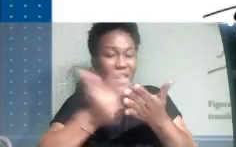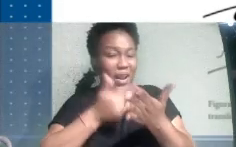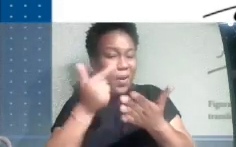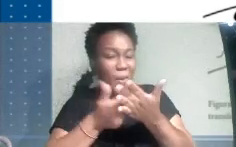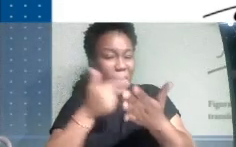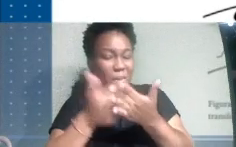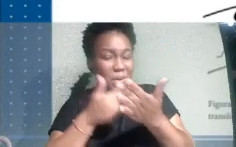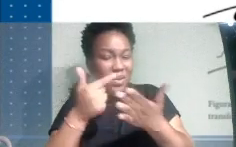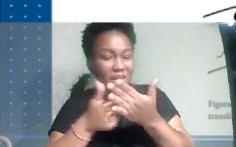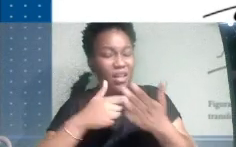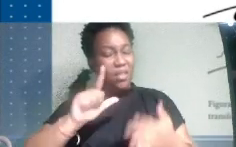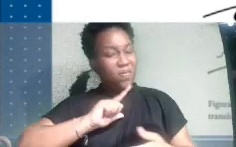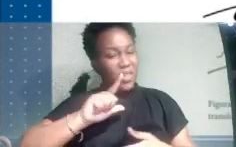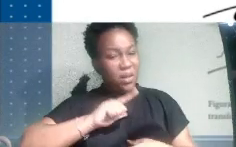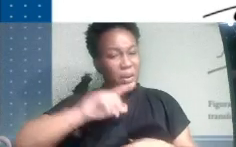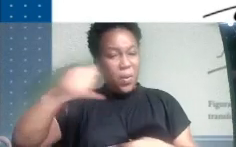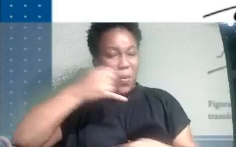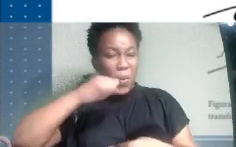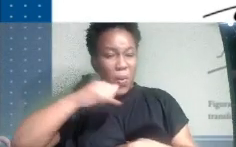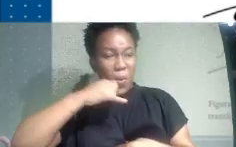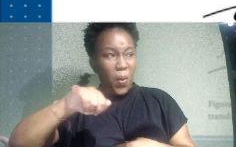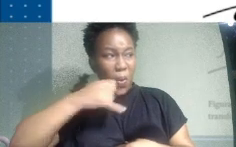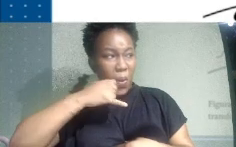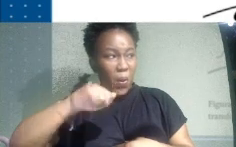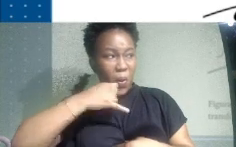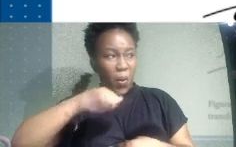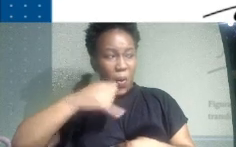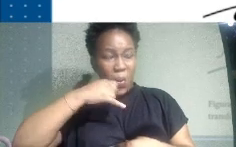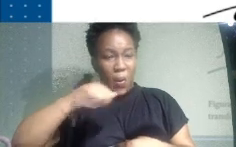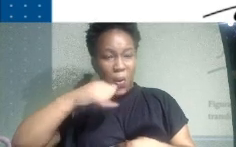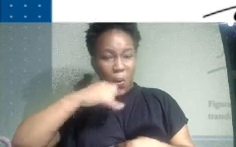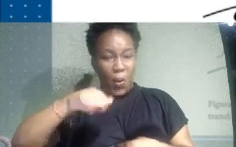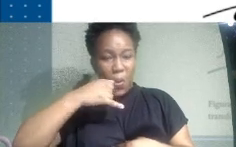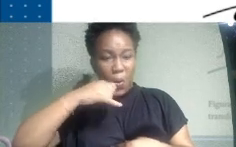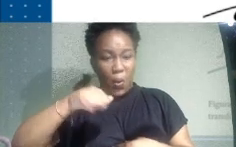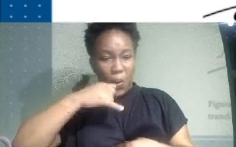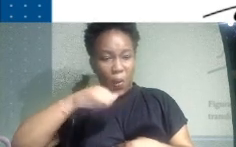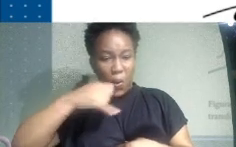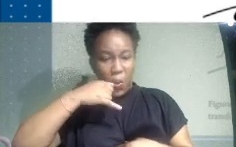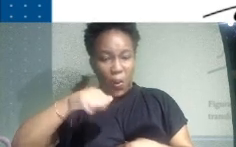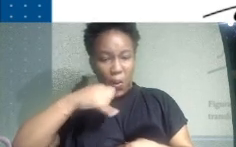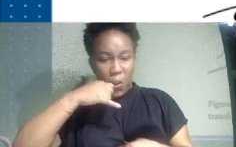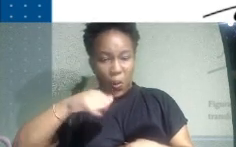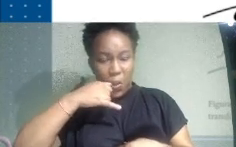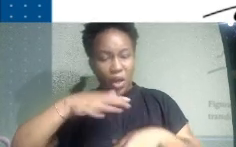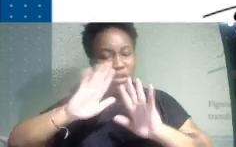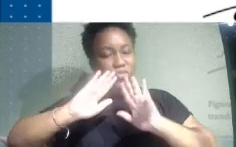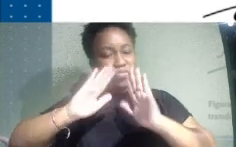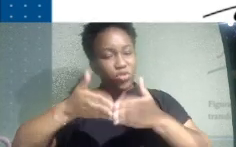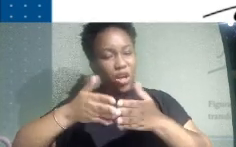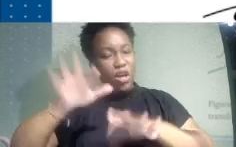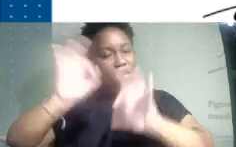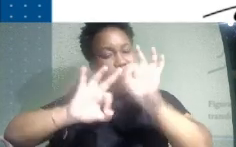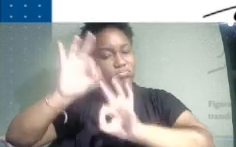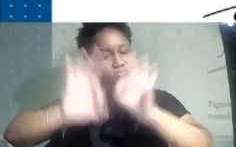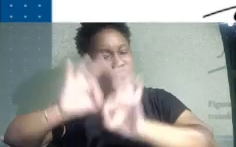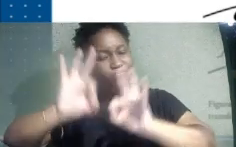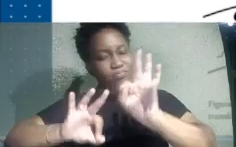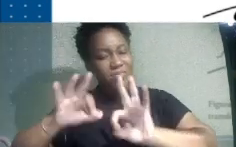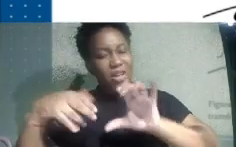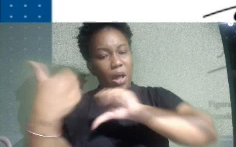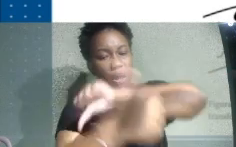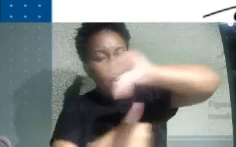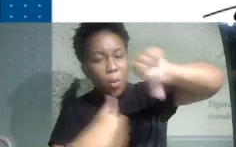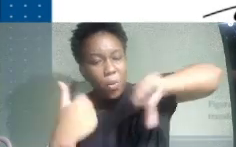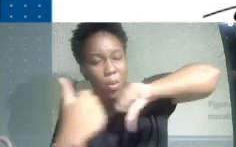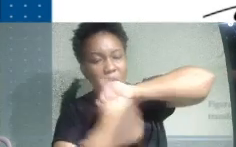uma tensão elétrica, eu tenho alguma coisa empurrando esses elétrons de forma organizada e ela transforma tudo